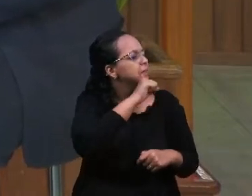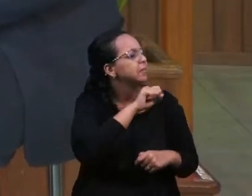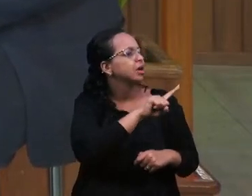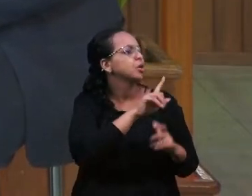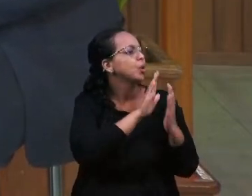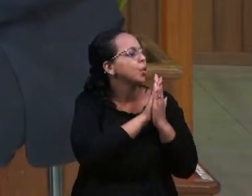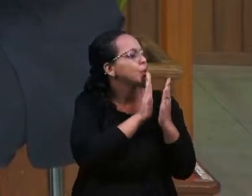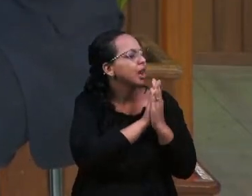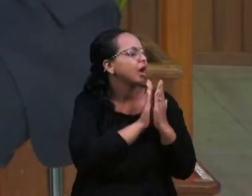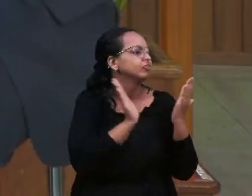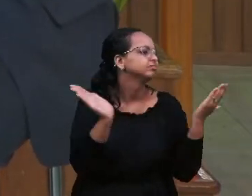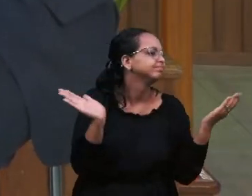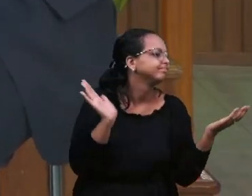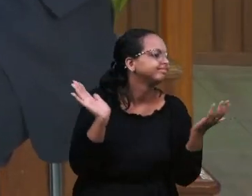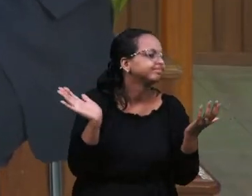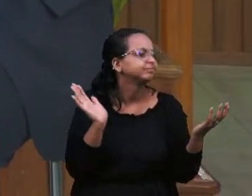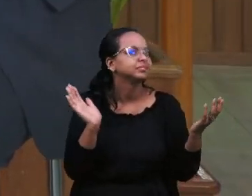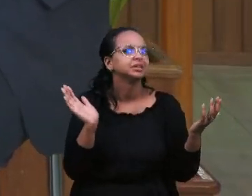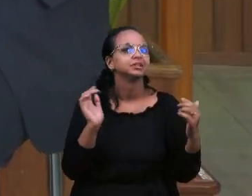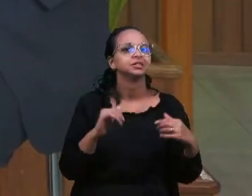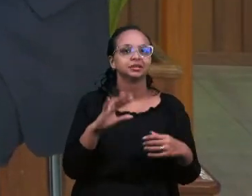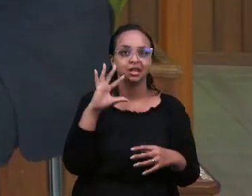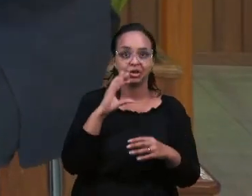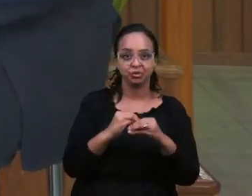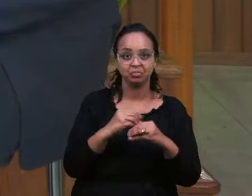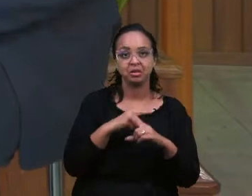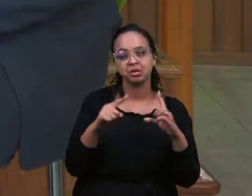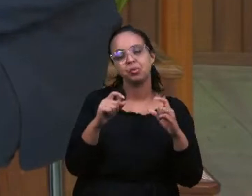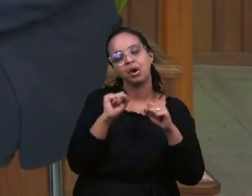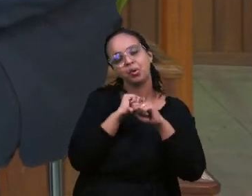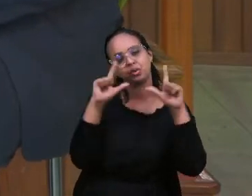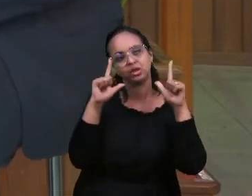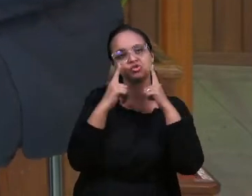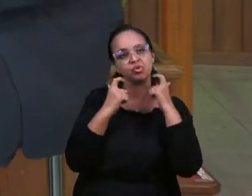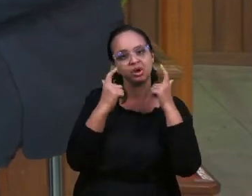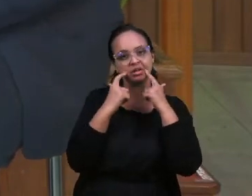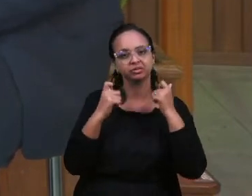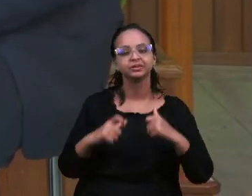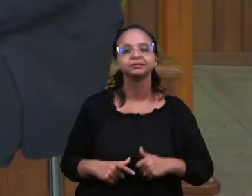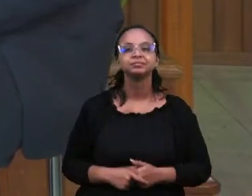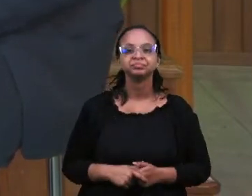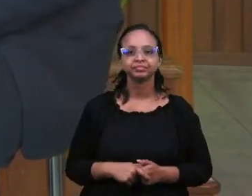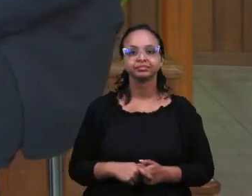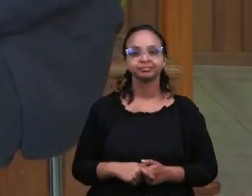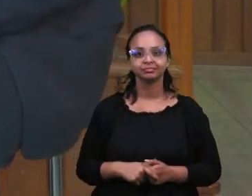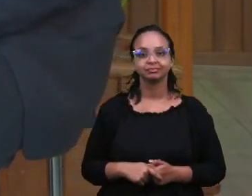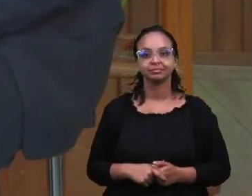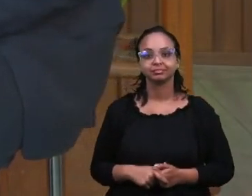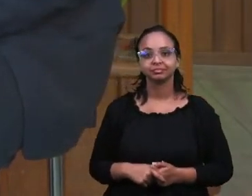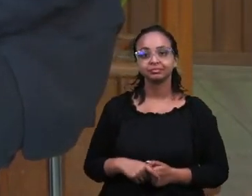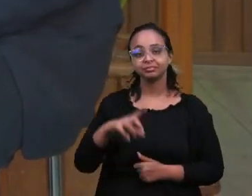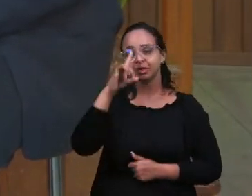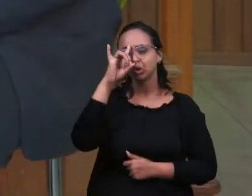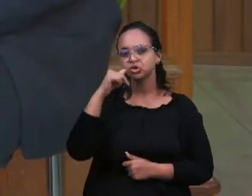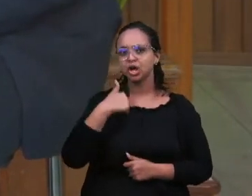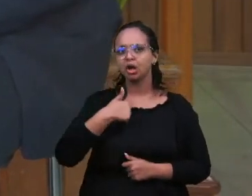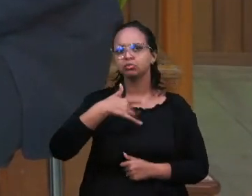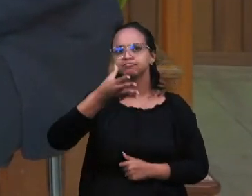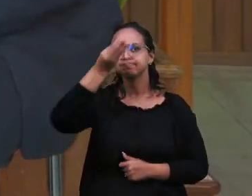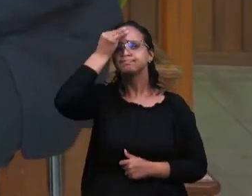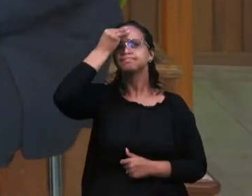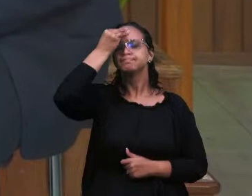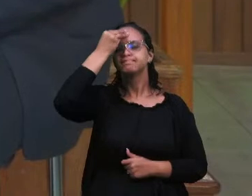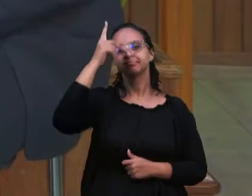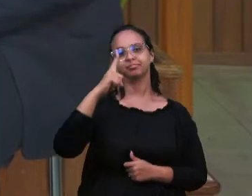dilema. Resumindo, tem mais coisa, mas eu acordava chorando. E naquele dia eu guardei isso claramente. Por isso que eu estou te contando